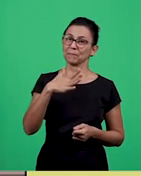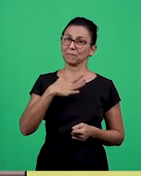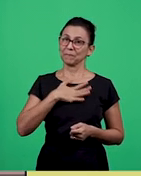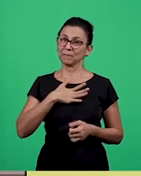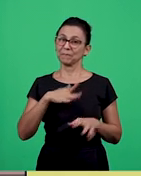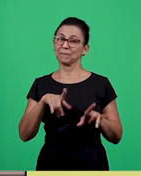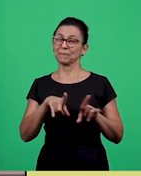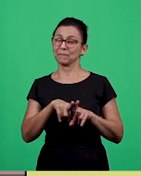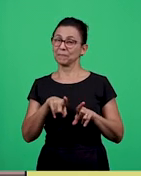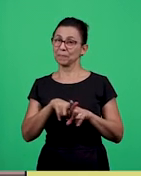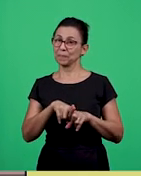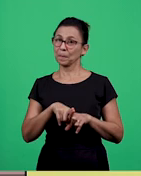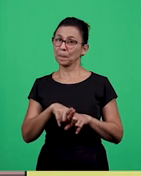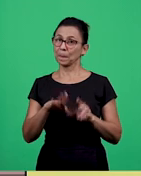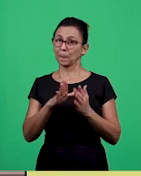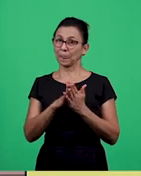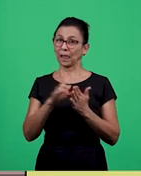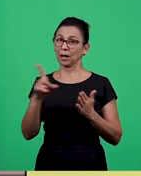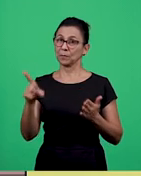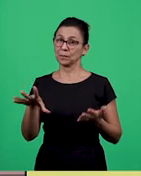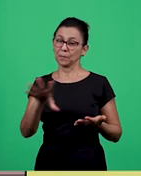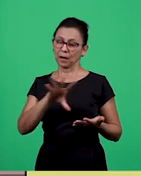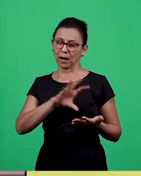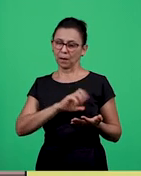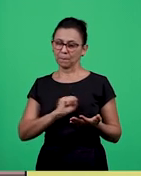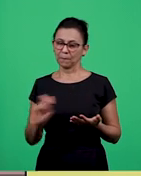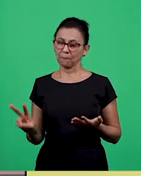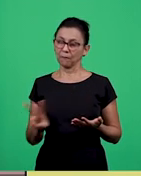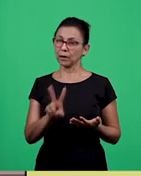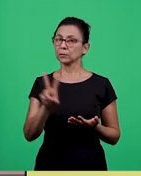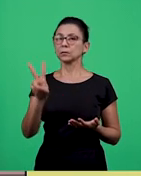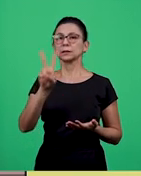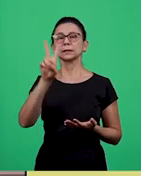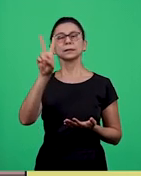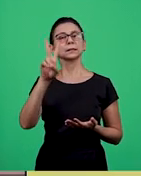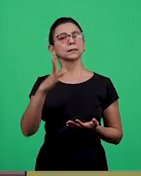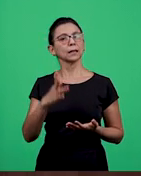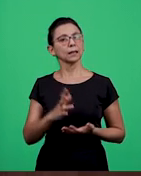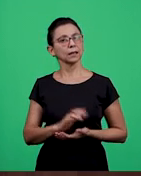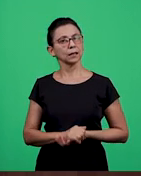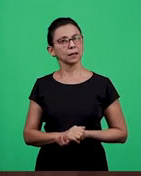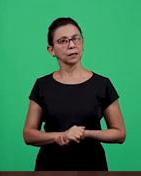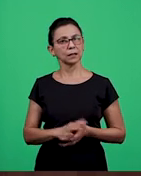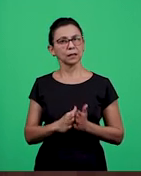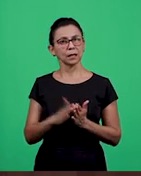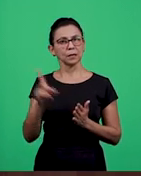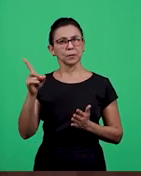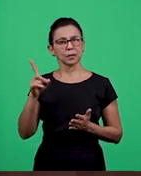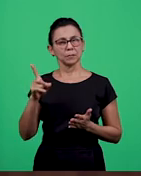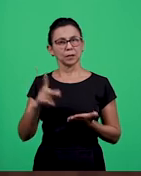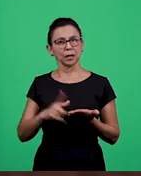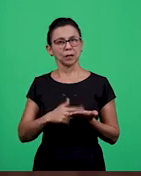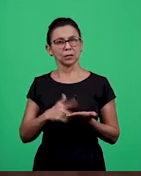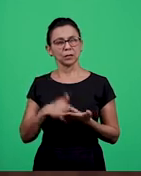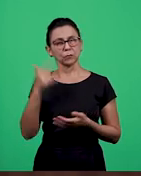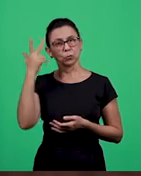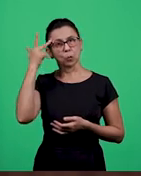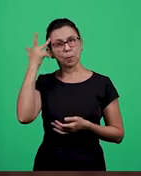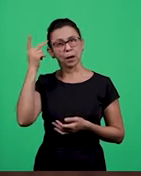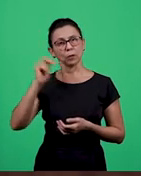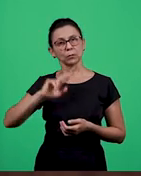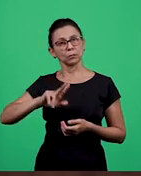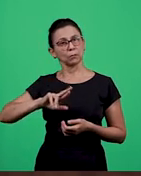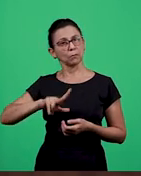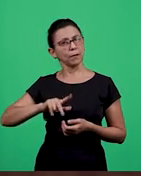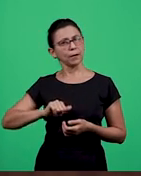devemos amar, valorizar a palavra de Deus. A Bíblia não é um livro comum.